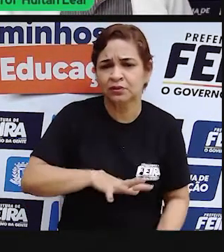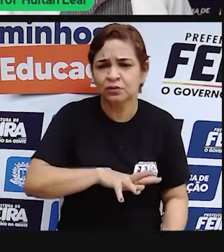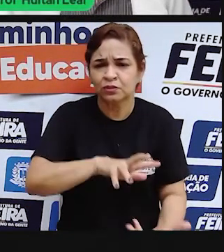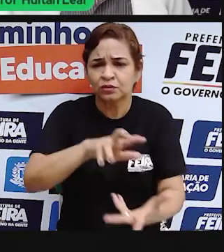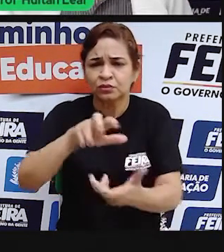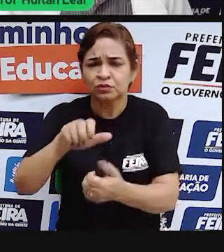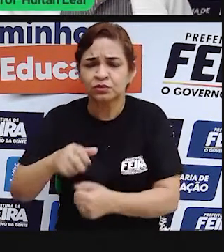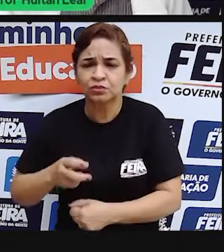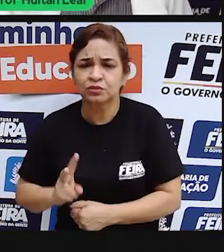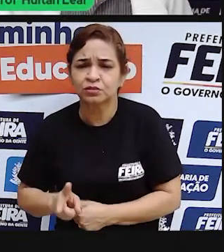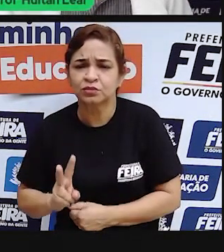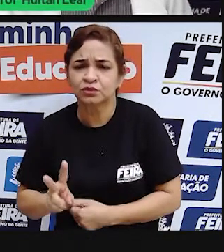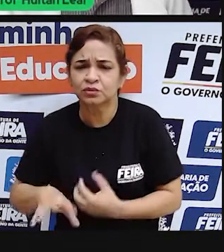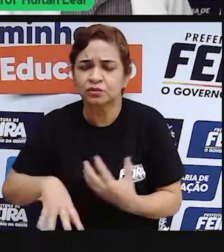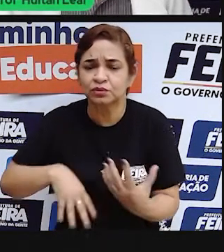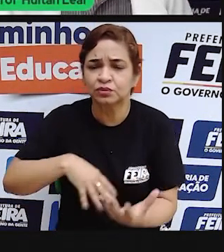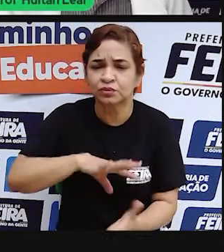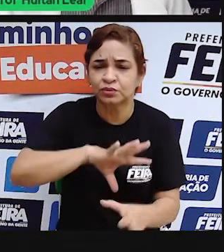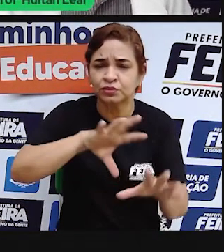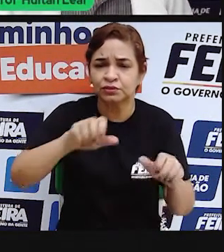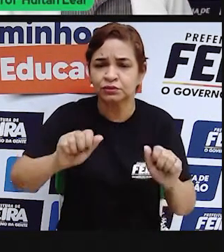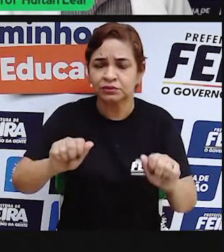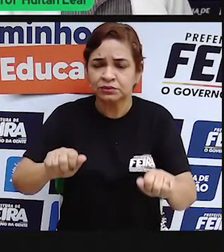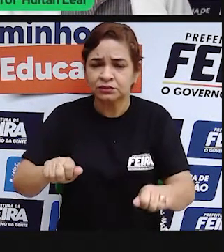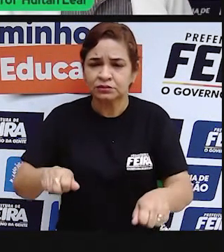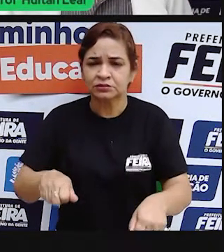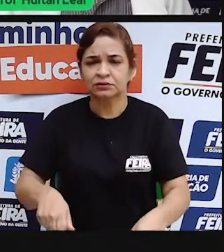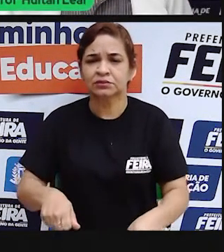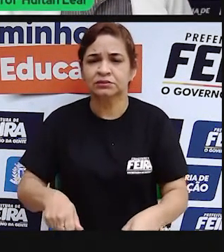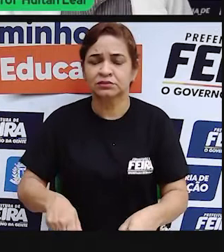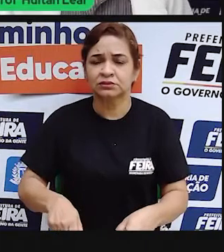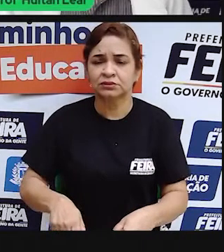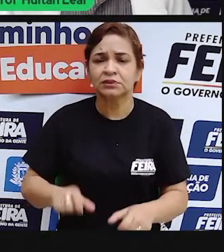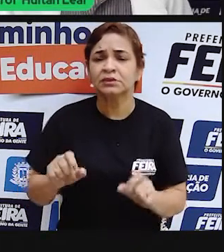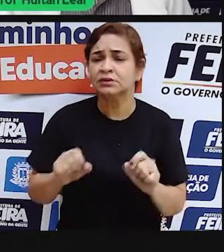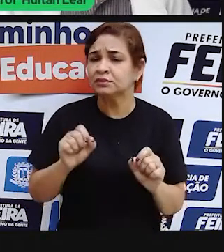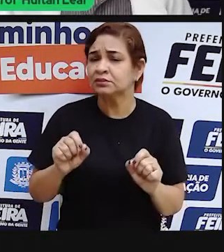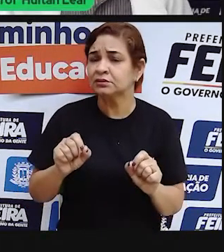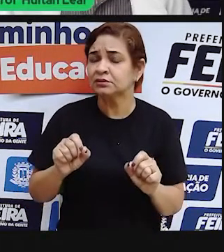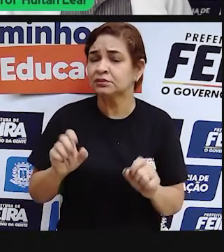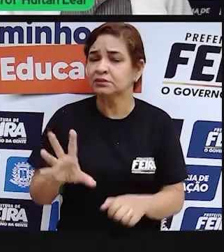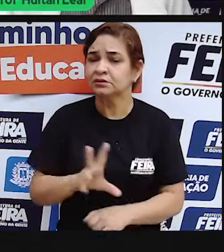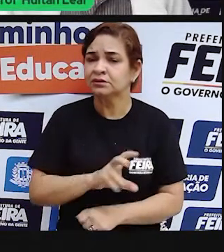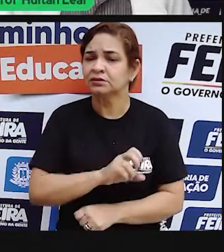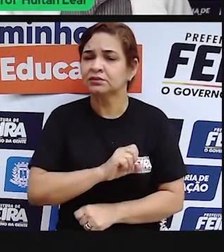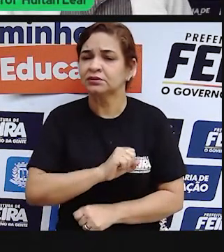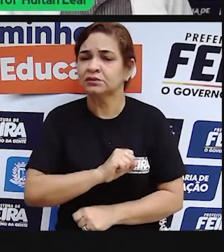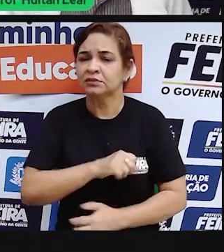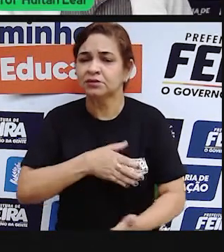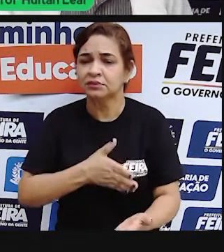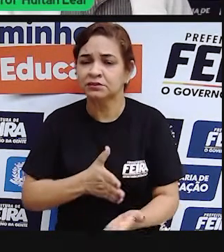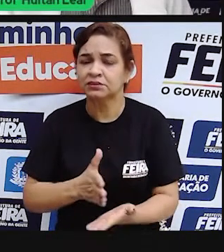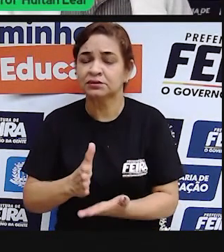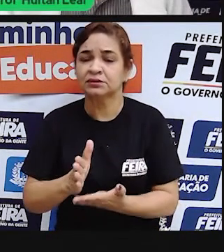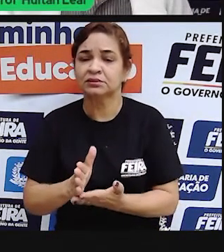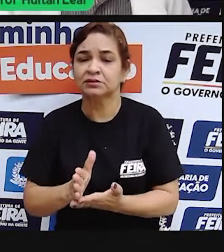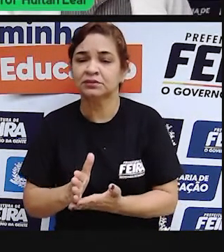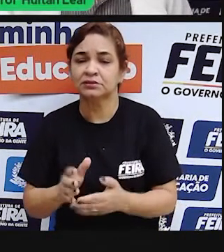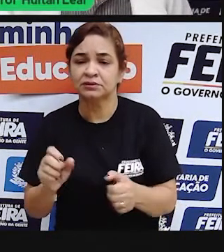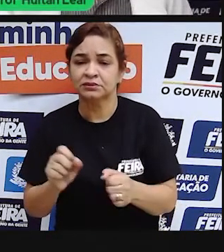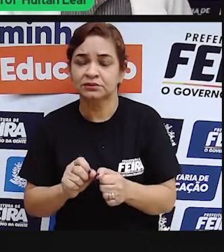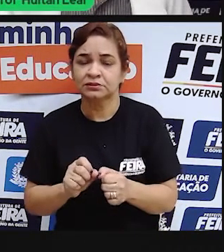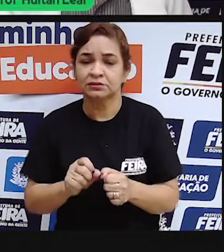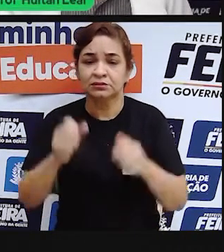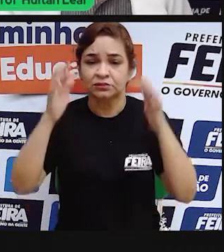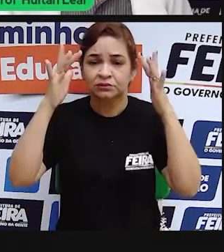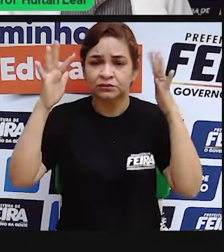lá sempre a rodar, em cima dele tudo vale. Quem sabe isso quer dizer amor, estrada de fazer o sonho